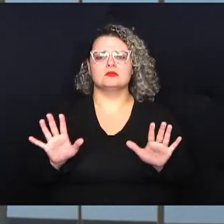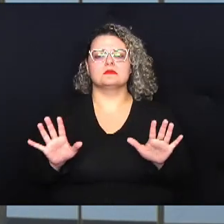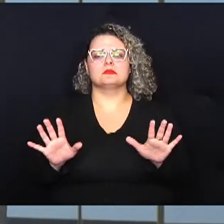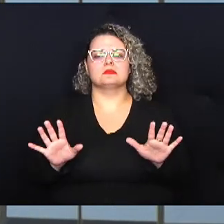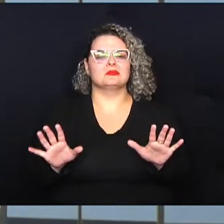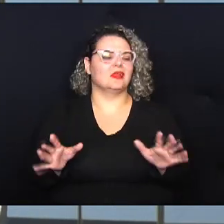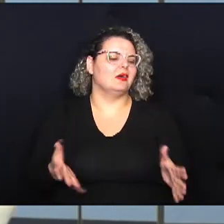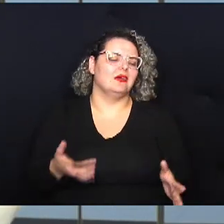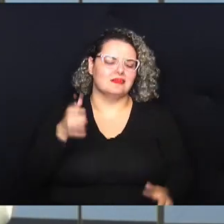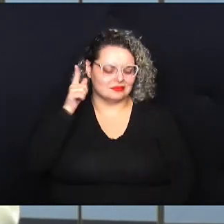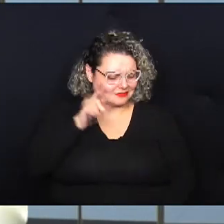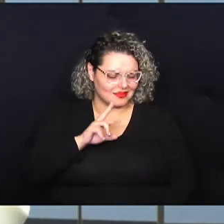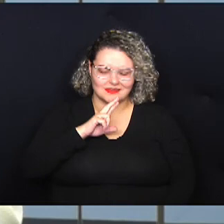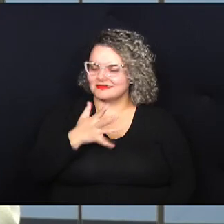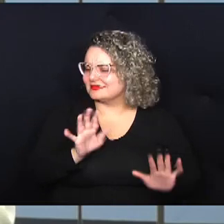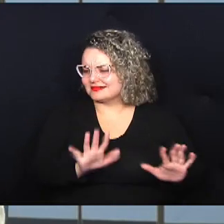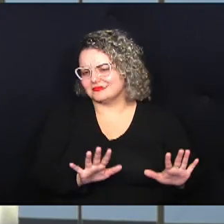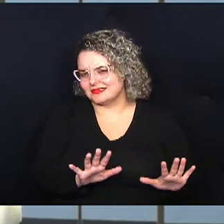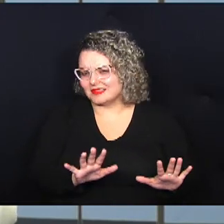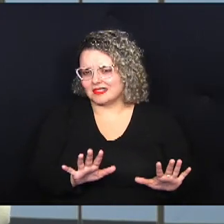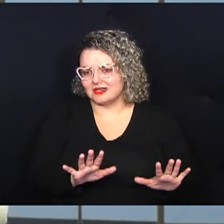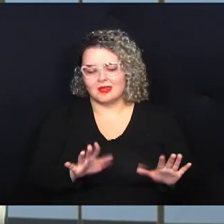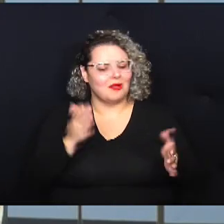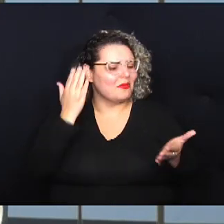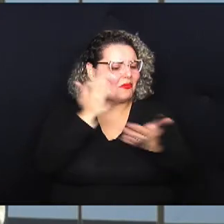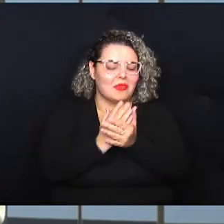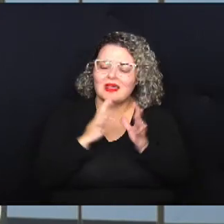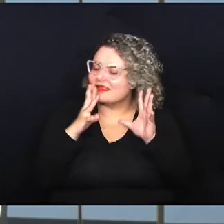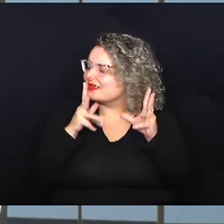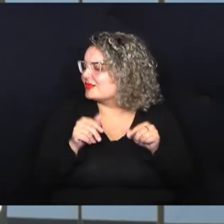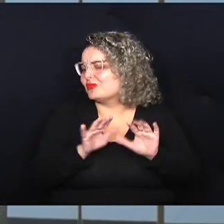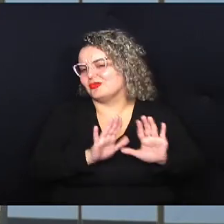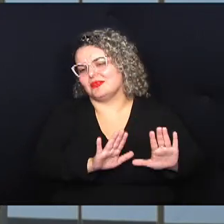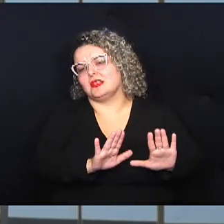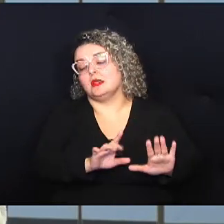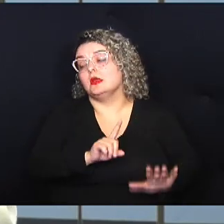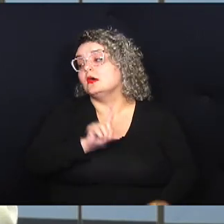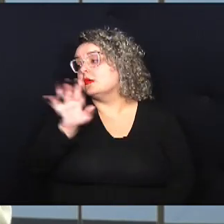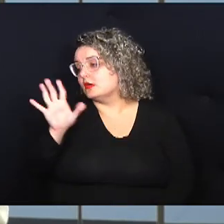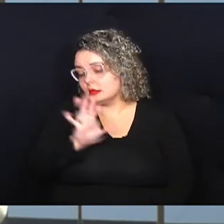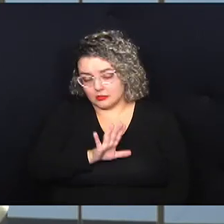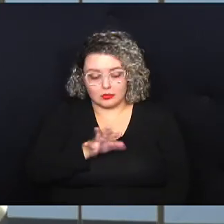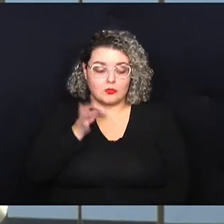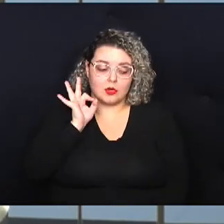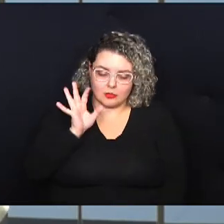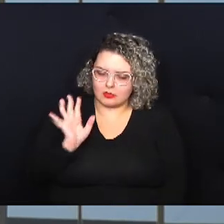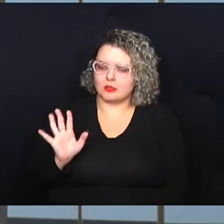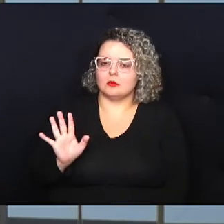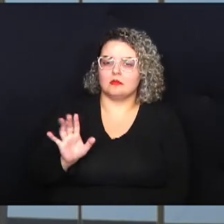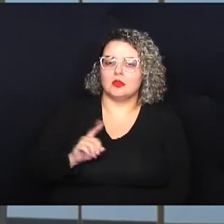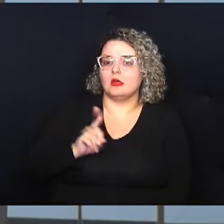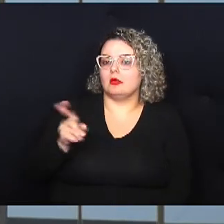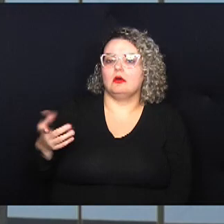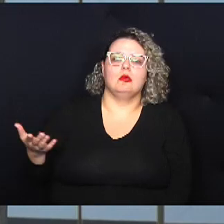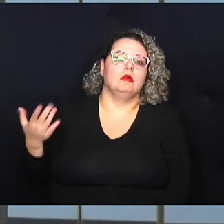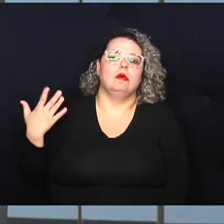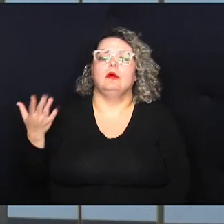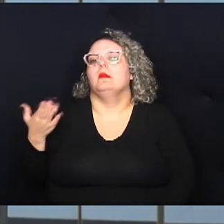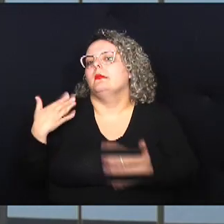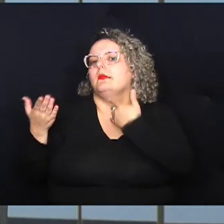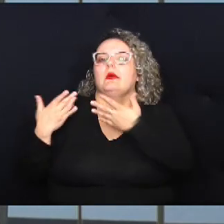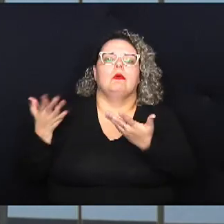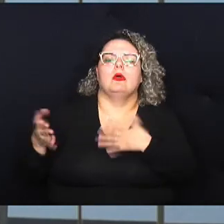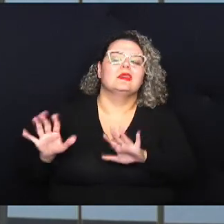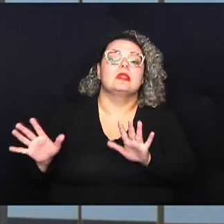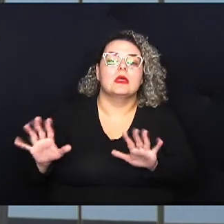dando, o resultado não está saindo como você quer, para tudo. Olha, eu vou ali, já volto, vou tomar um cafezinho, mas não é ir lá e ficar trocando conversa